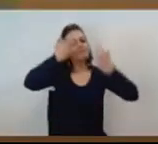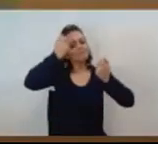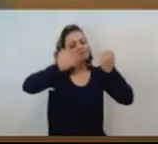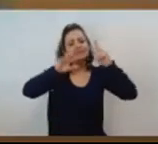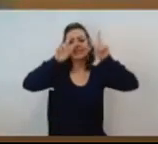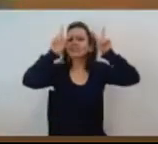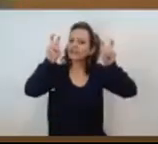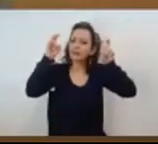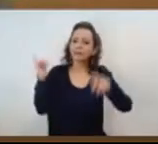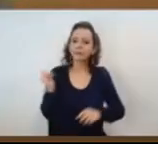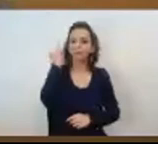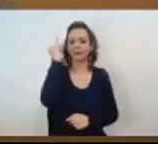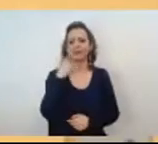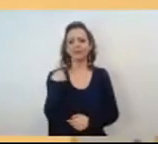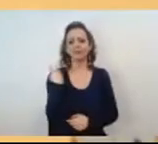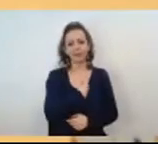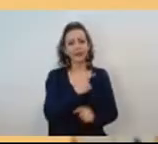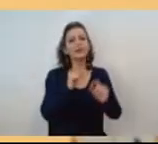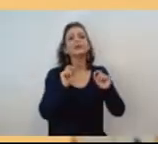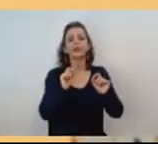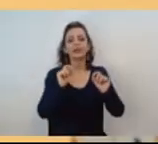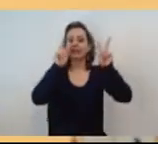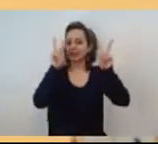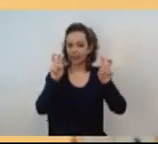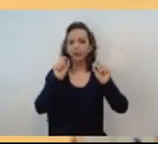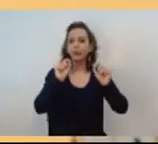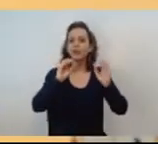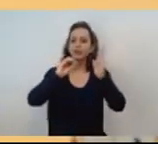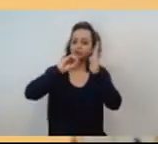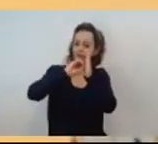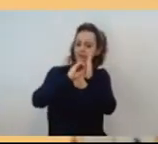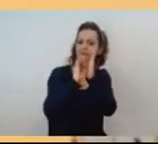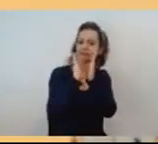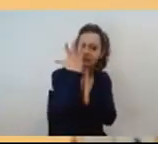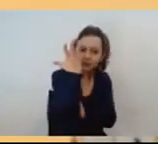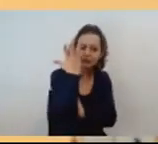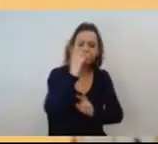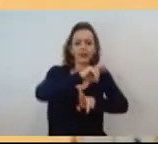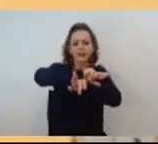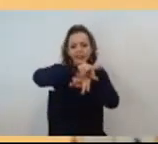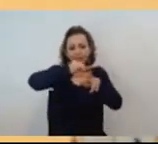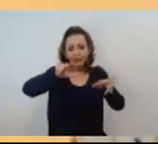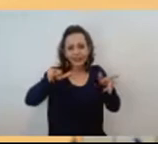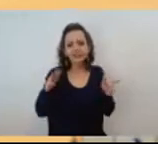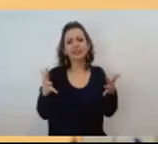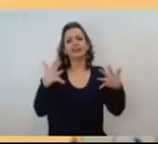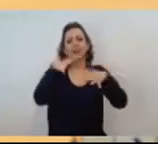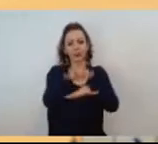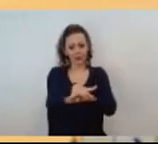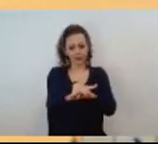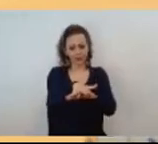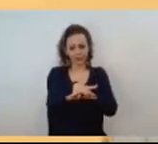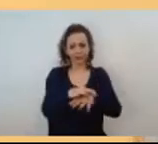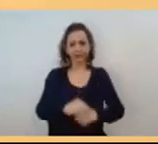que é o tema sustentabilidade diversidade e inclusão bem eu